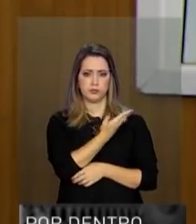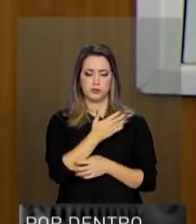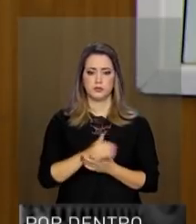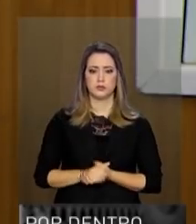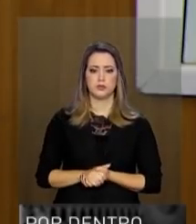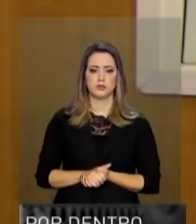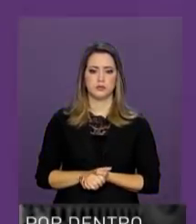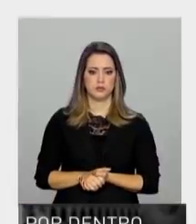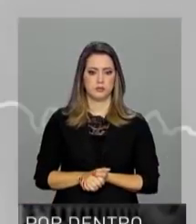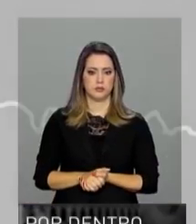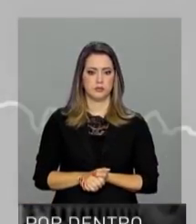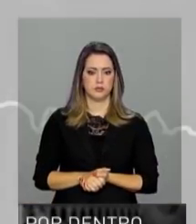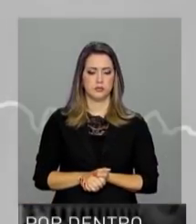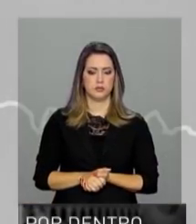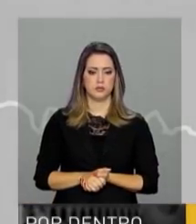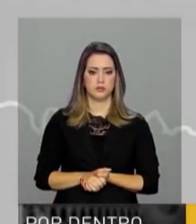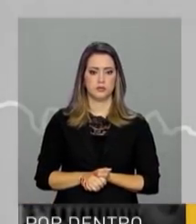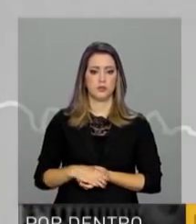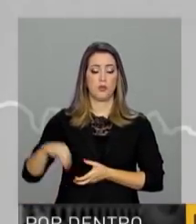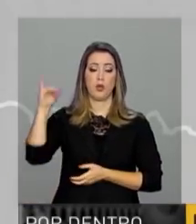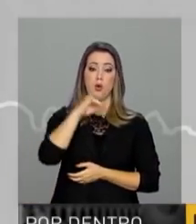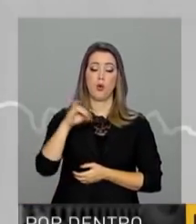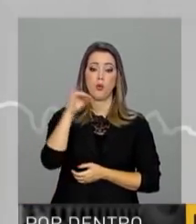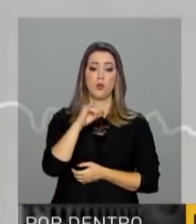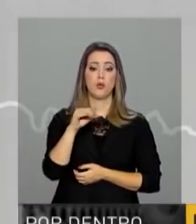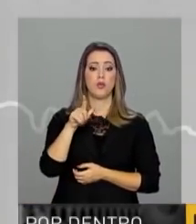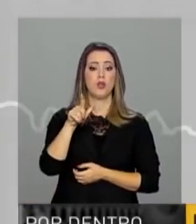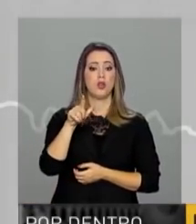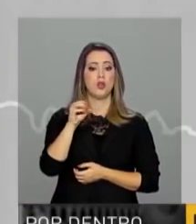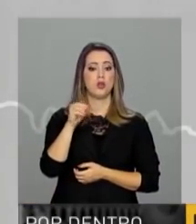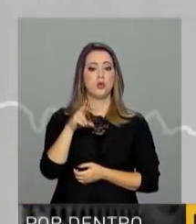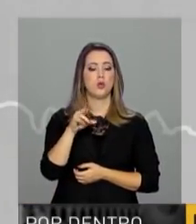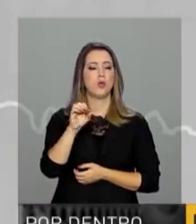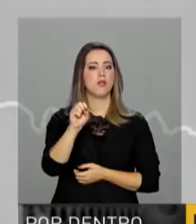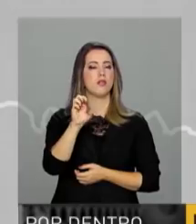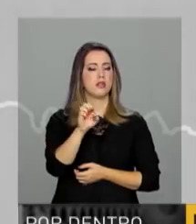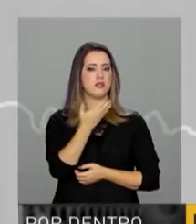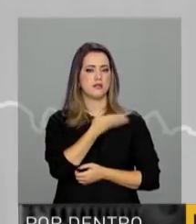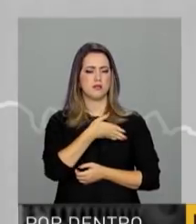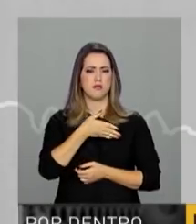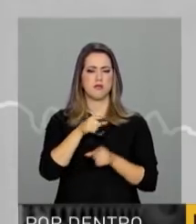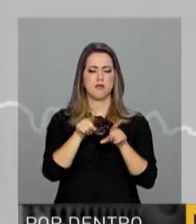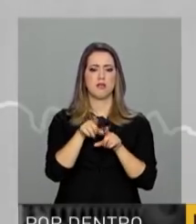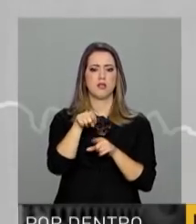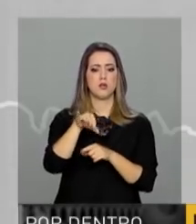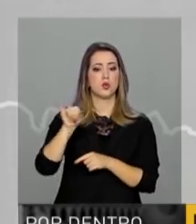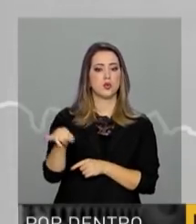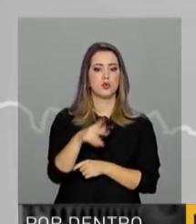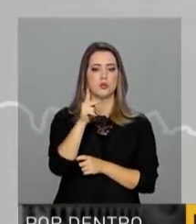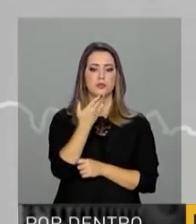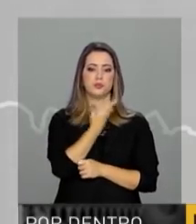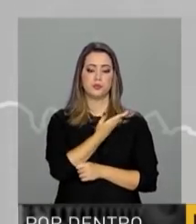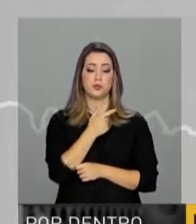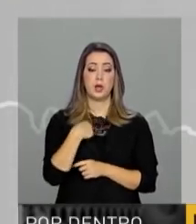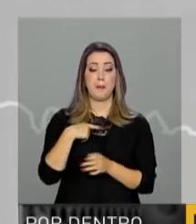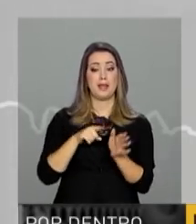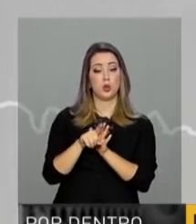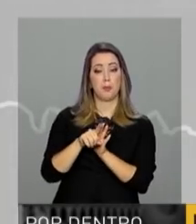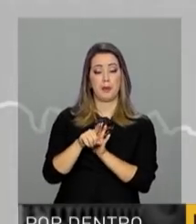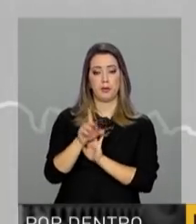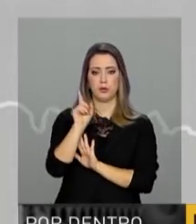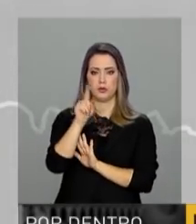Tonetti. Olá, eu sou Luíse Tonetti, da Mangabeira FM, João Pessoa, na Paraíba. E a minha dúvida é